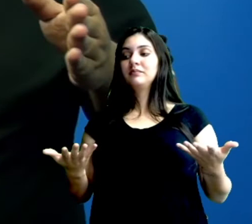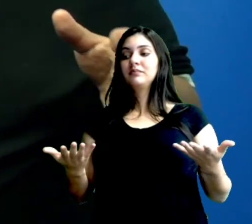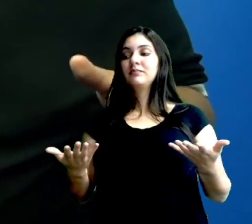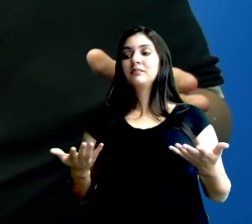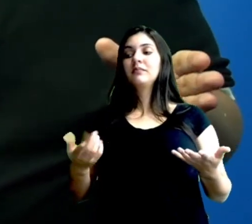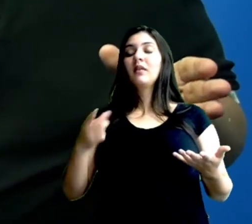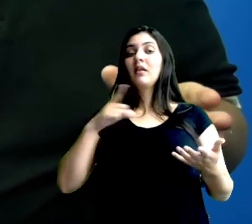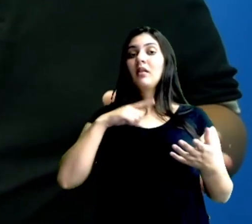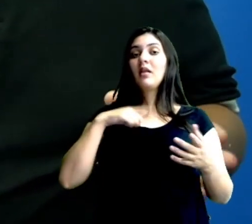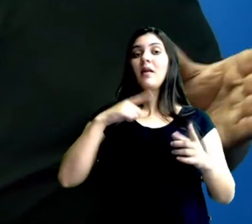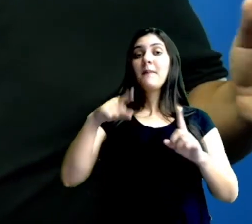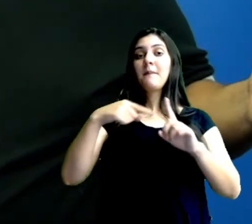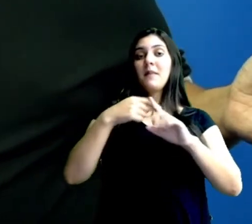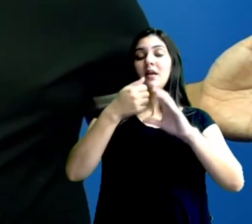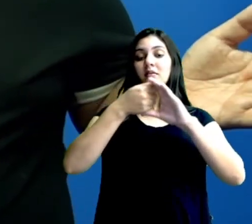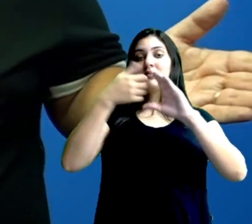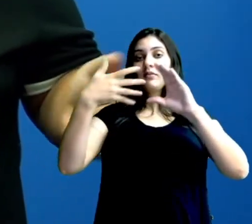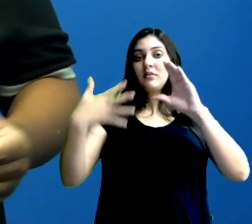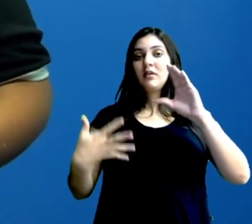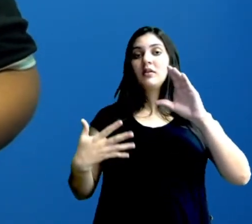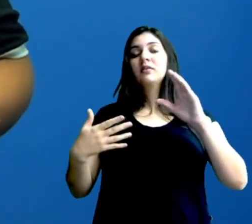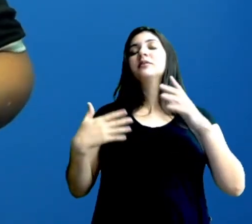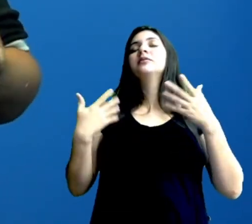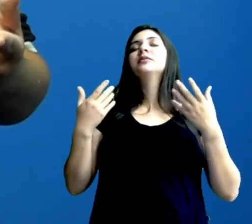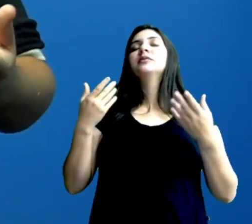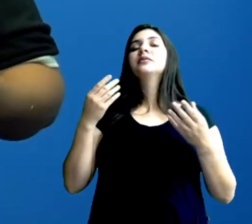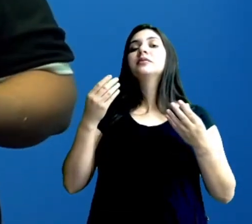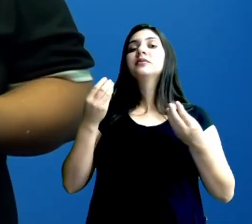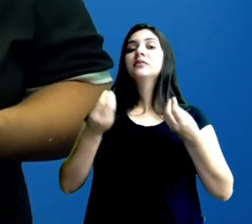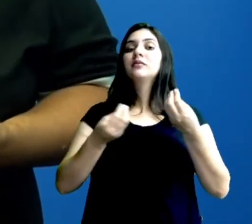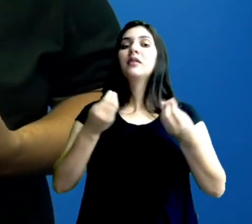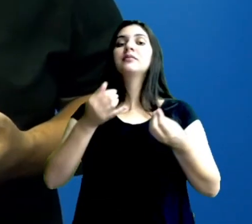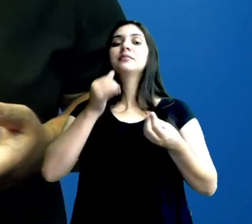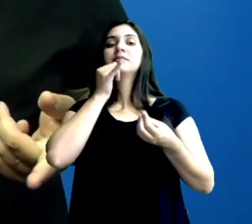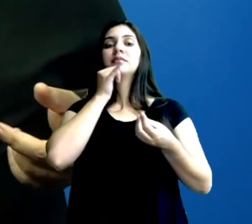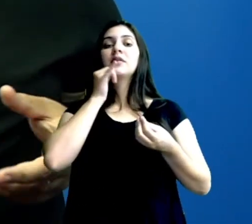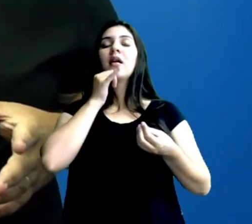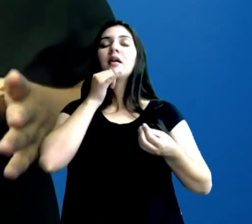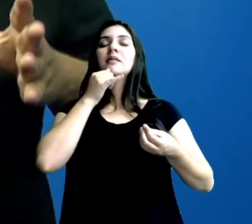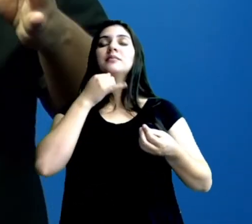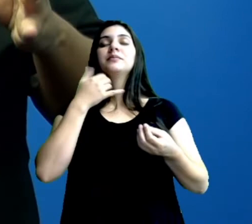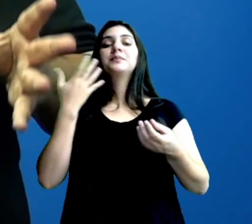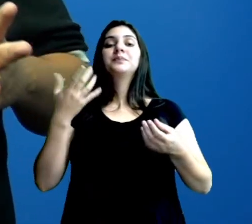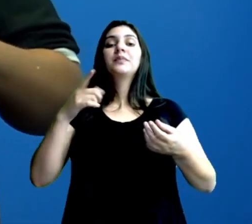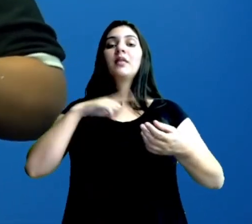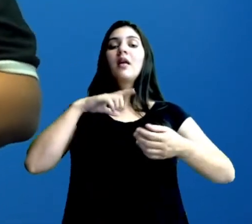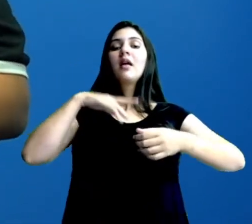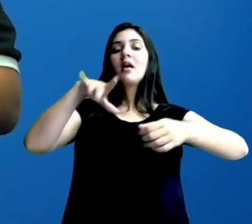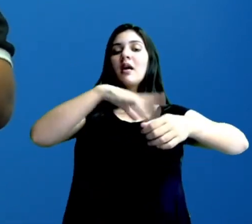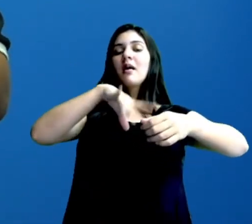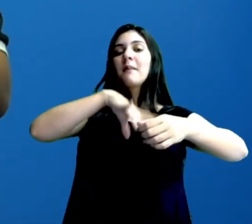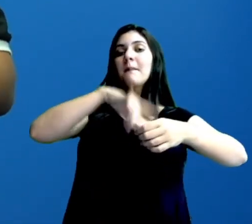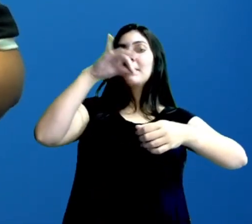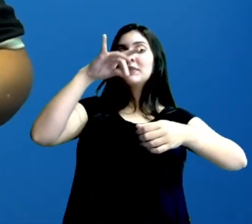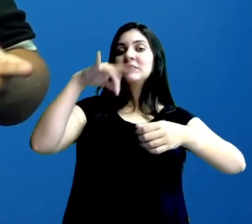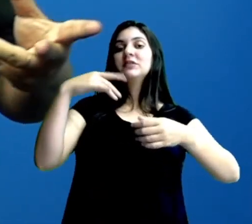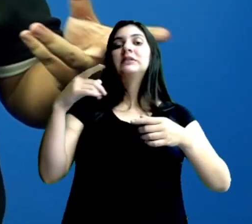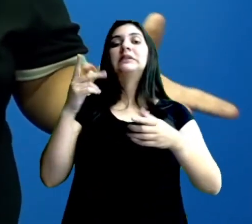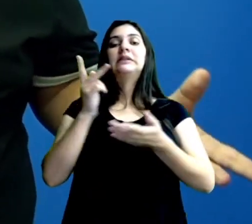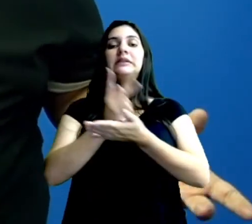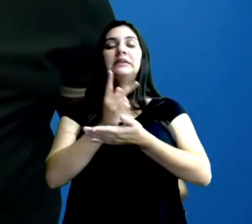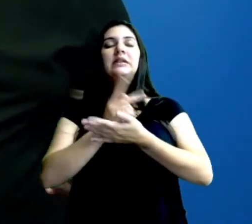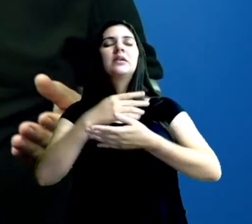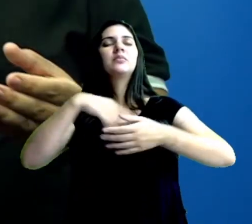temos mais características. E quais deles são? Os encantamentos, né? Geralmente sempre vai ter os elementos